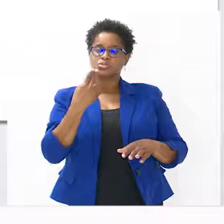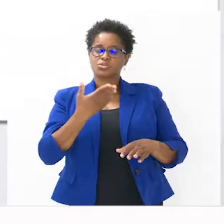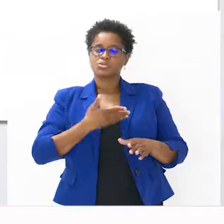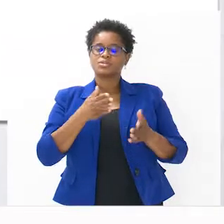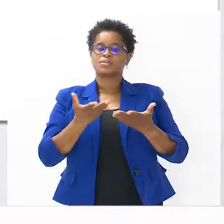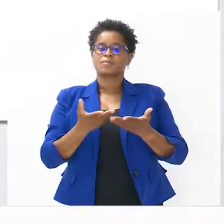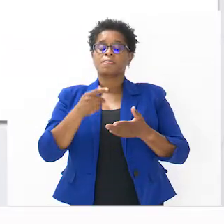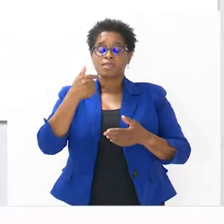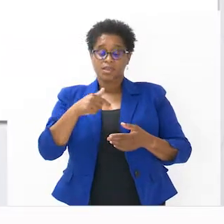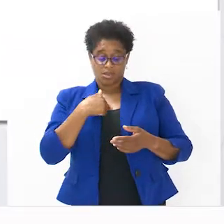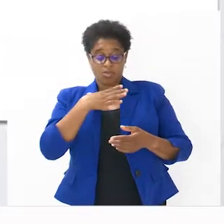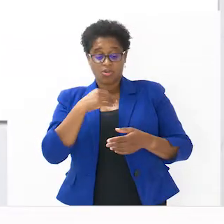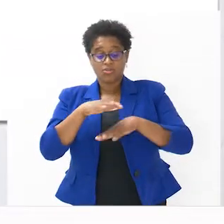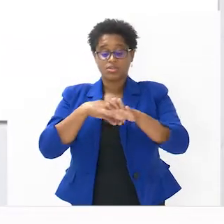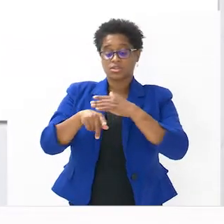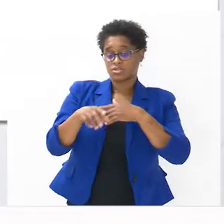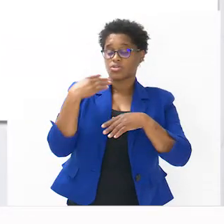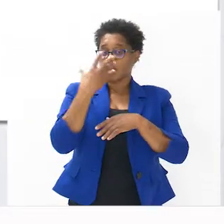aqui um ângulo